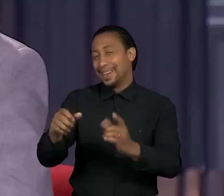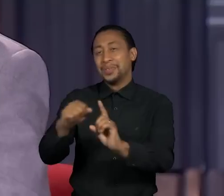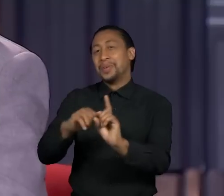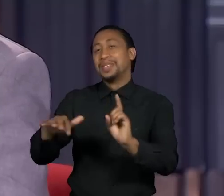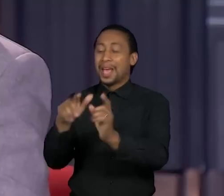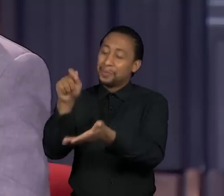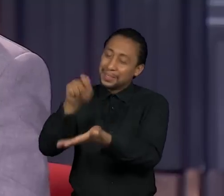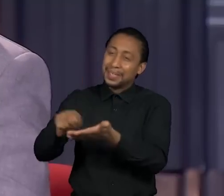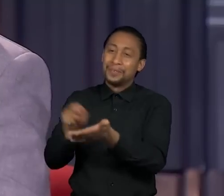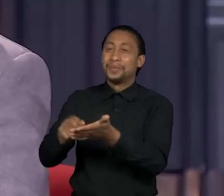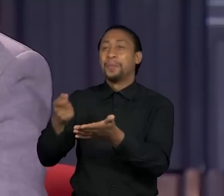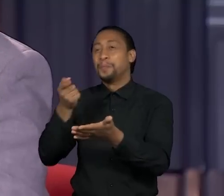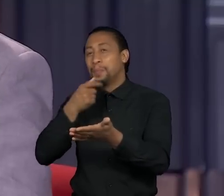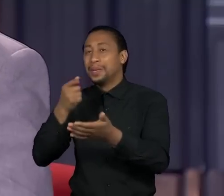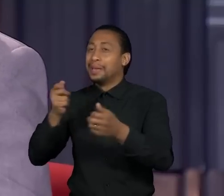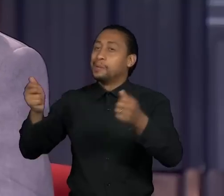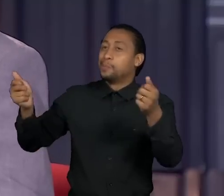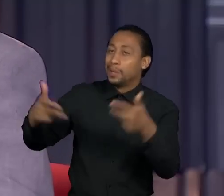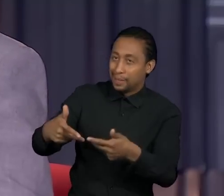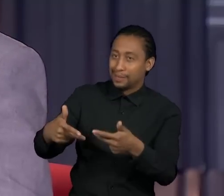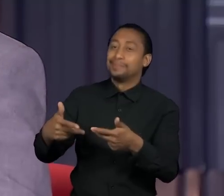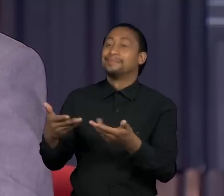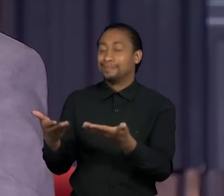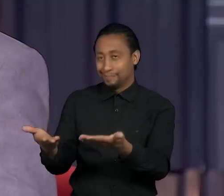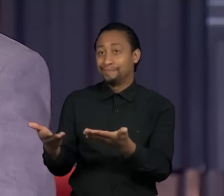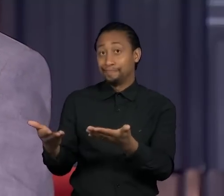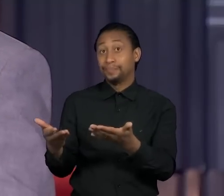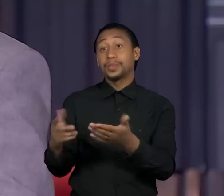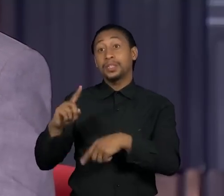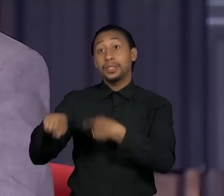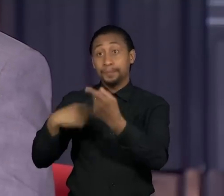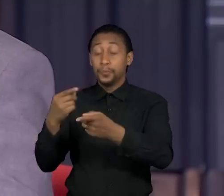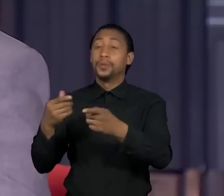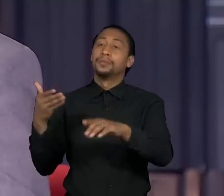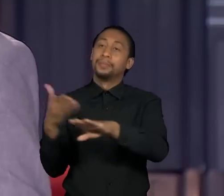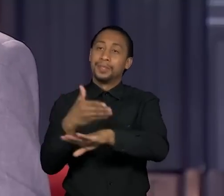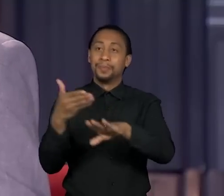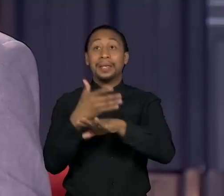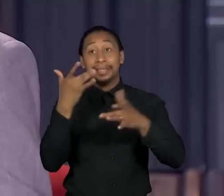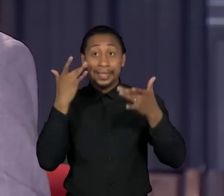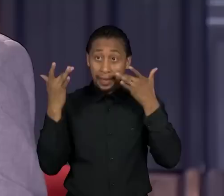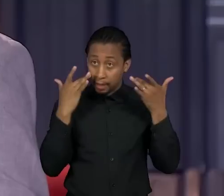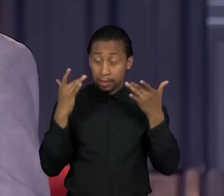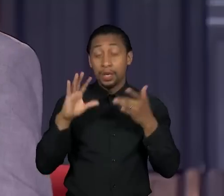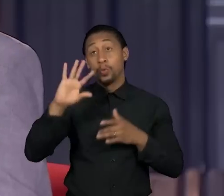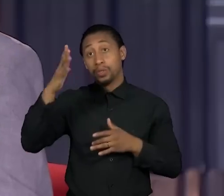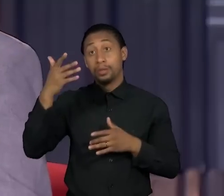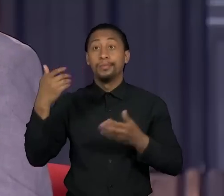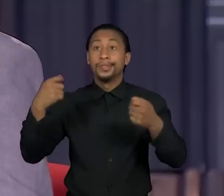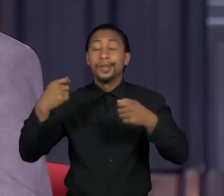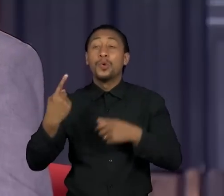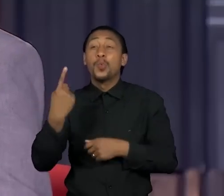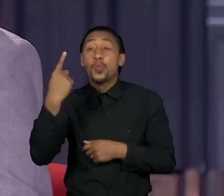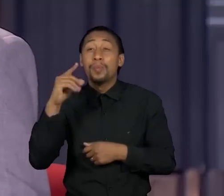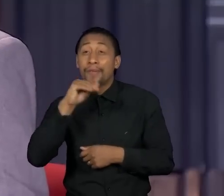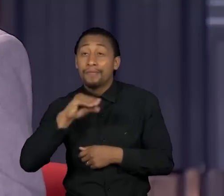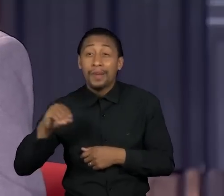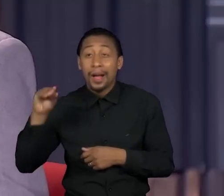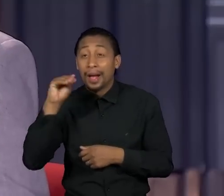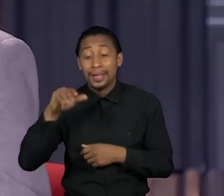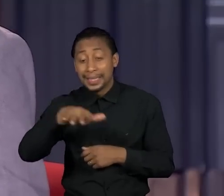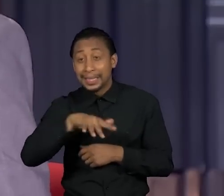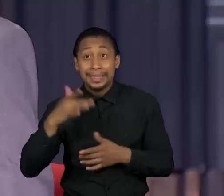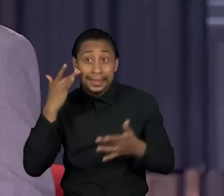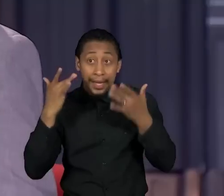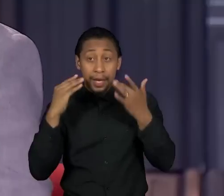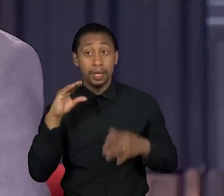Escrevia comédia, escrevia rap nesse projeto. Depois eu entrei pro teatro, só que eu fui fazer uma peça de drama que tinha uma única fala, e que todas as vezes que eu dava